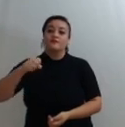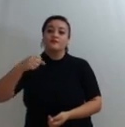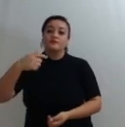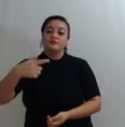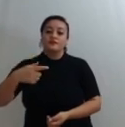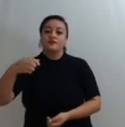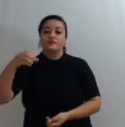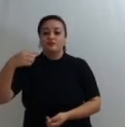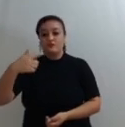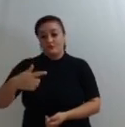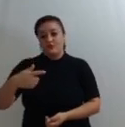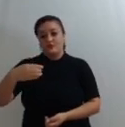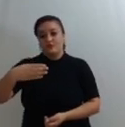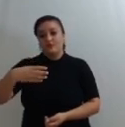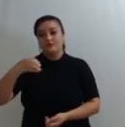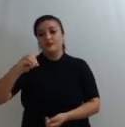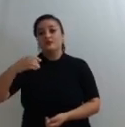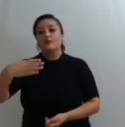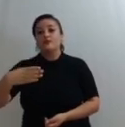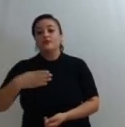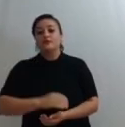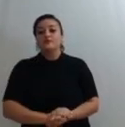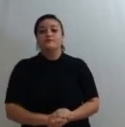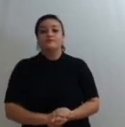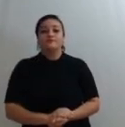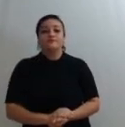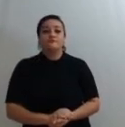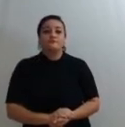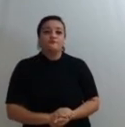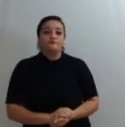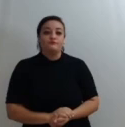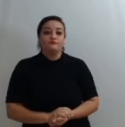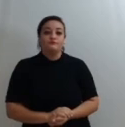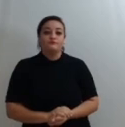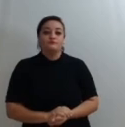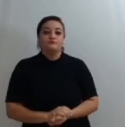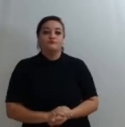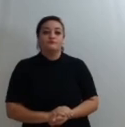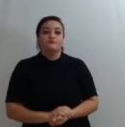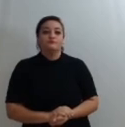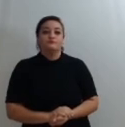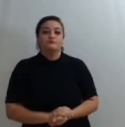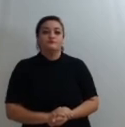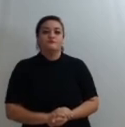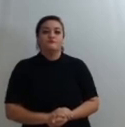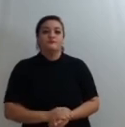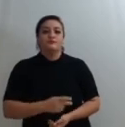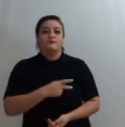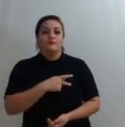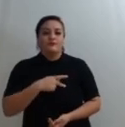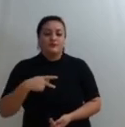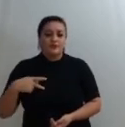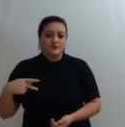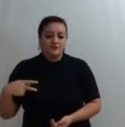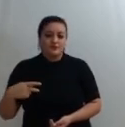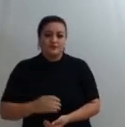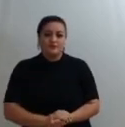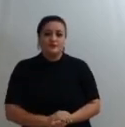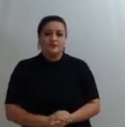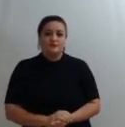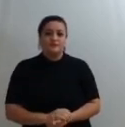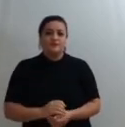1.872.404. Pois não, ministro Nefe. Sim, senhor presidente. Embargo de declaração no agravo